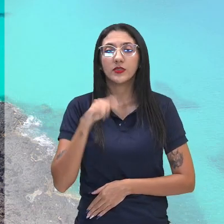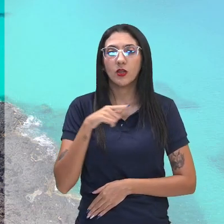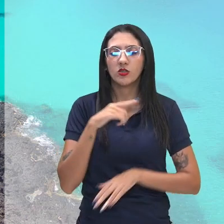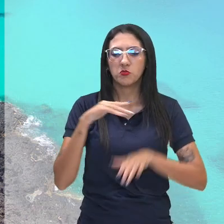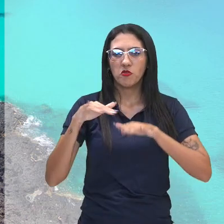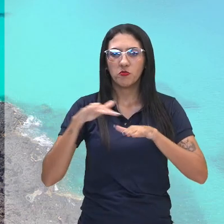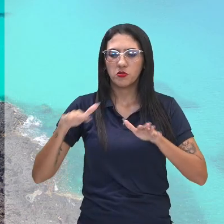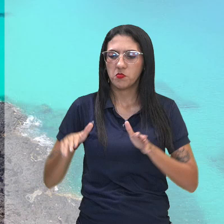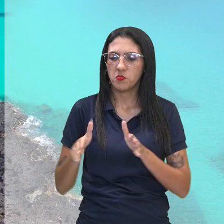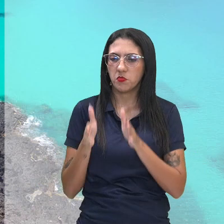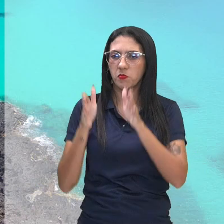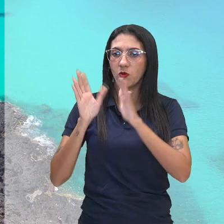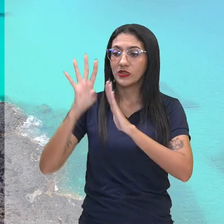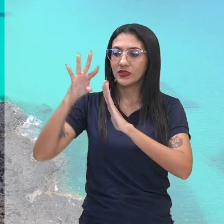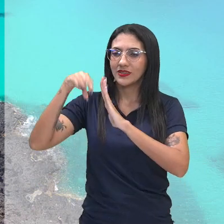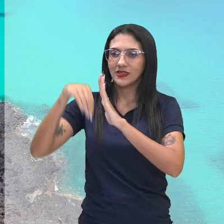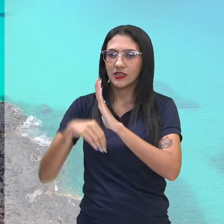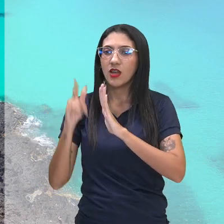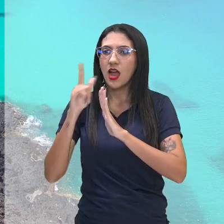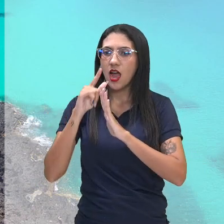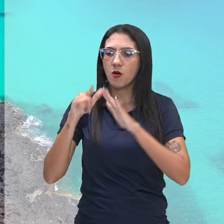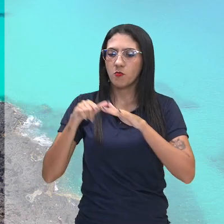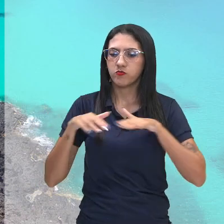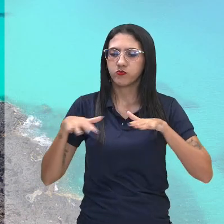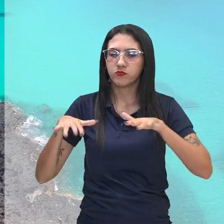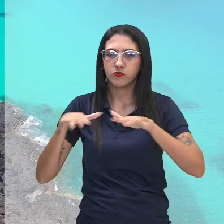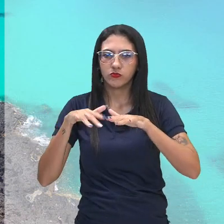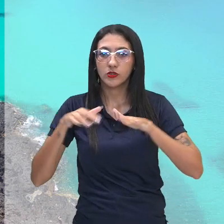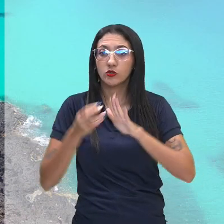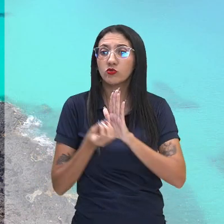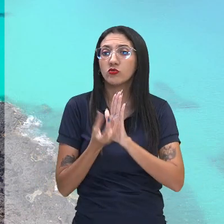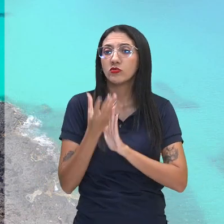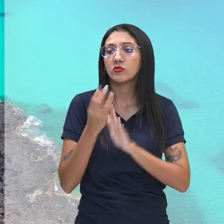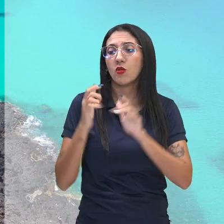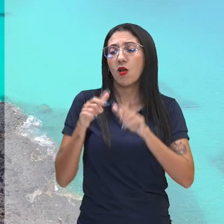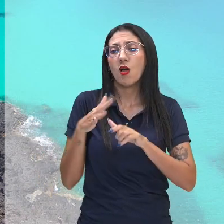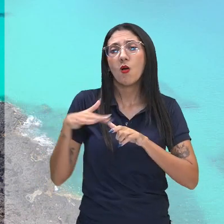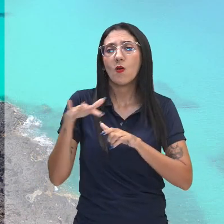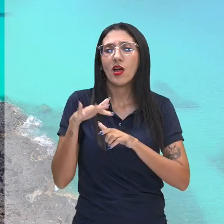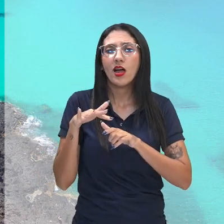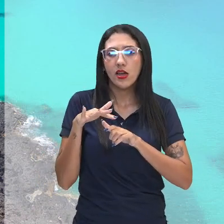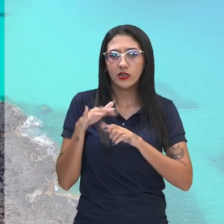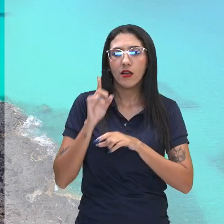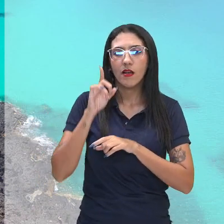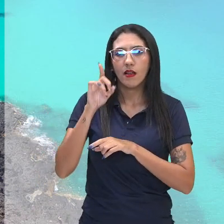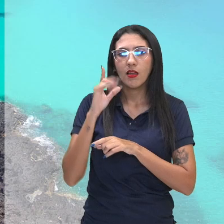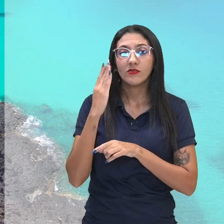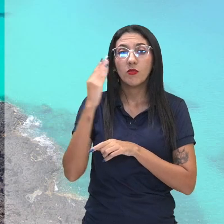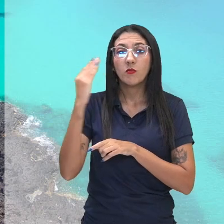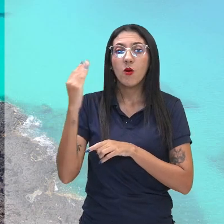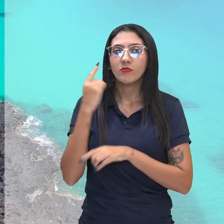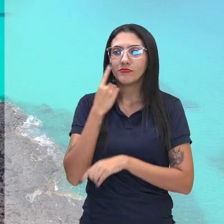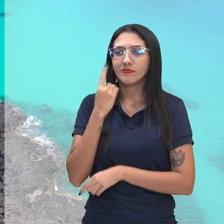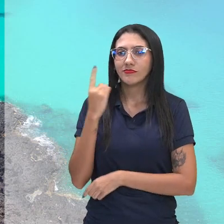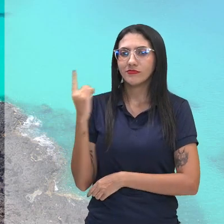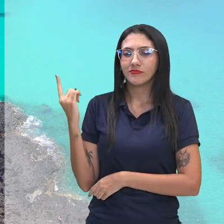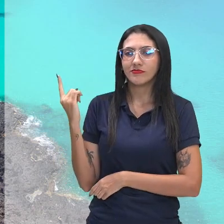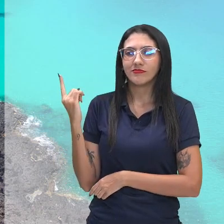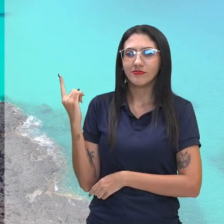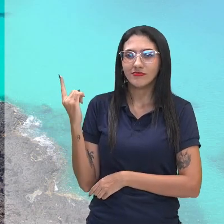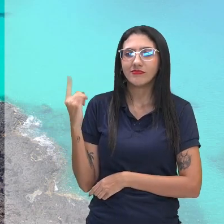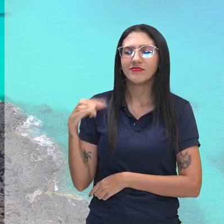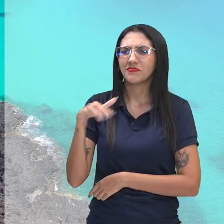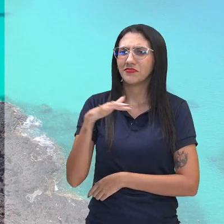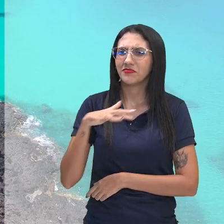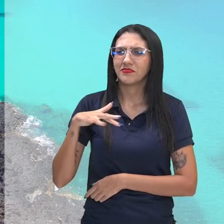oceânicas originaram algumas ilhas no litoral, como Fernando de Noronha, que é essa imagem bem bonita que vocês estão vendo